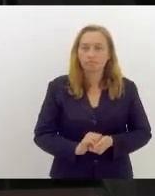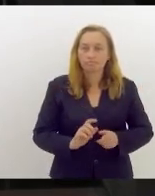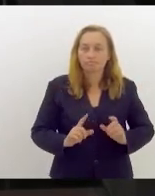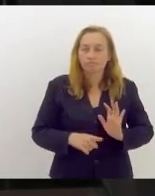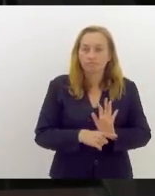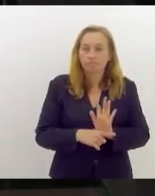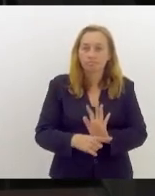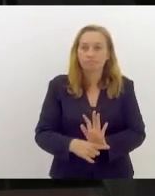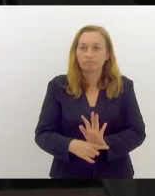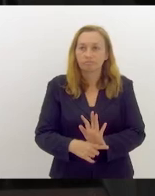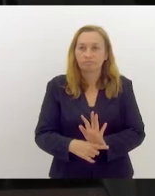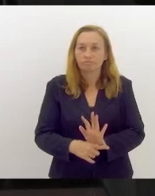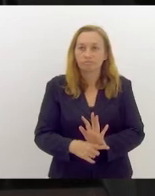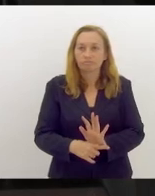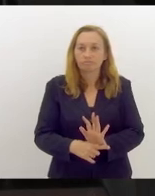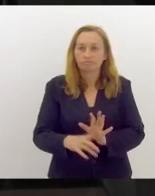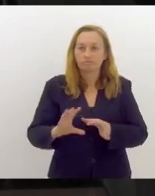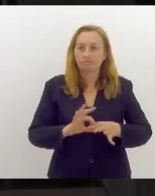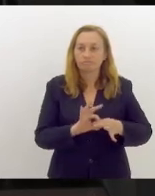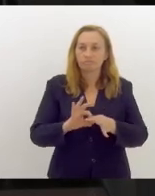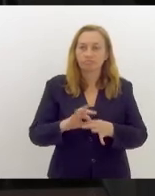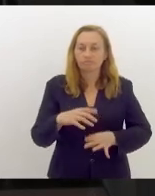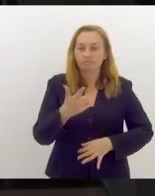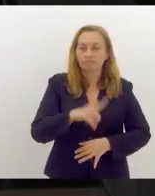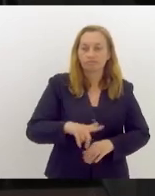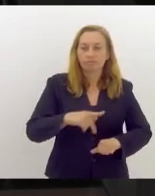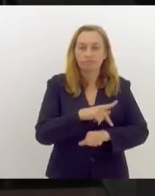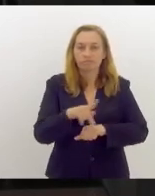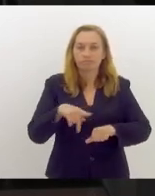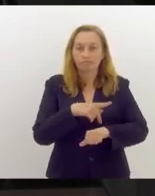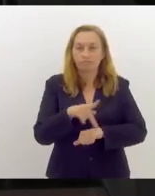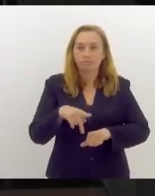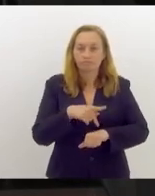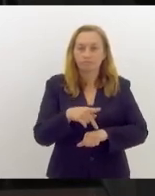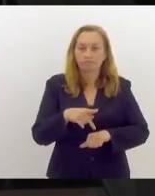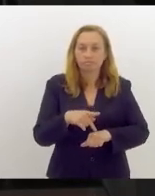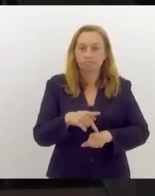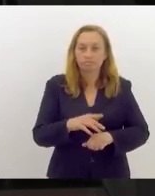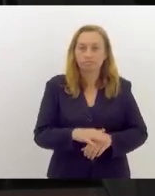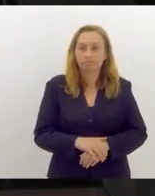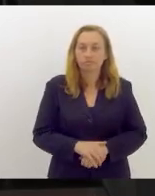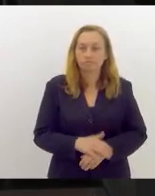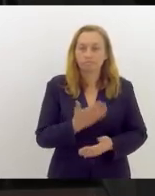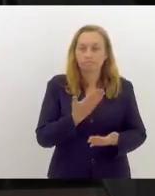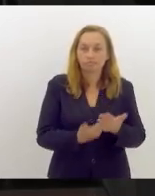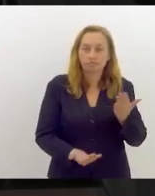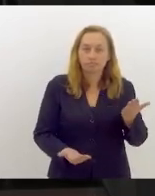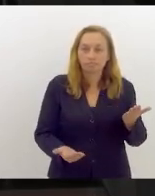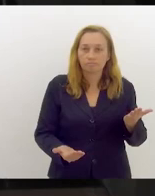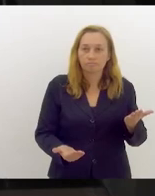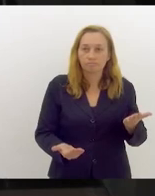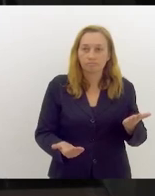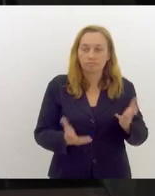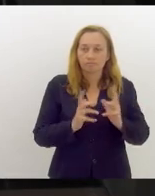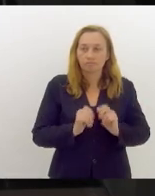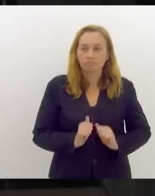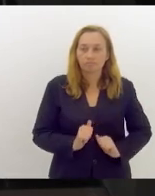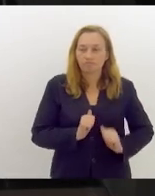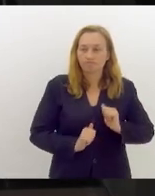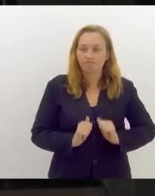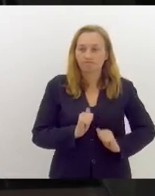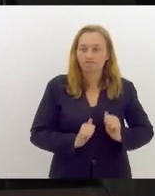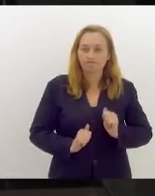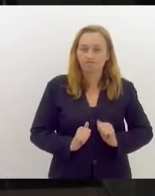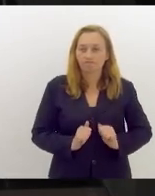ajudar a unir novamente esse país a dissipar o ódio existente e